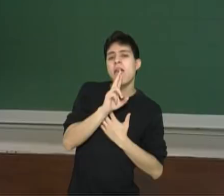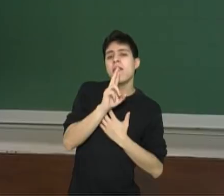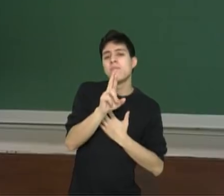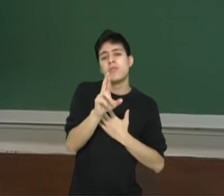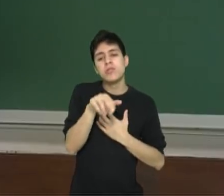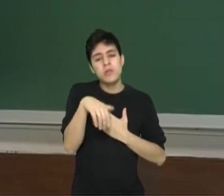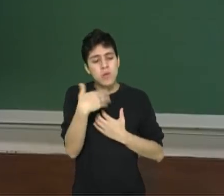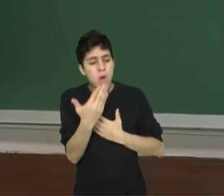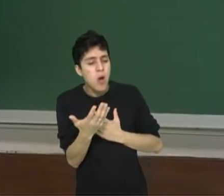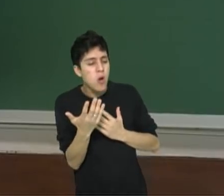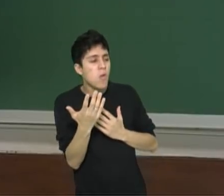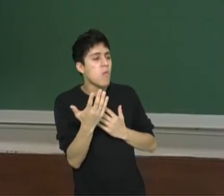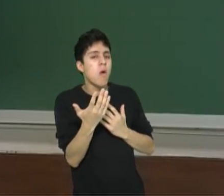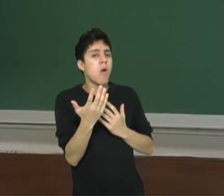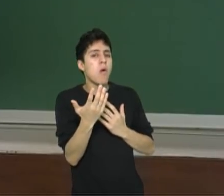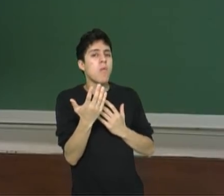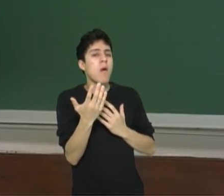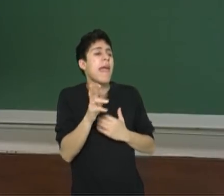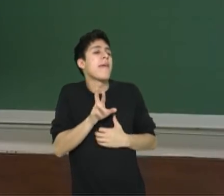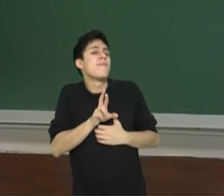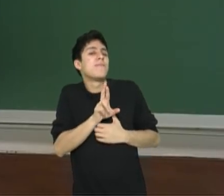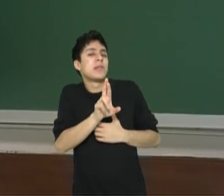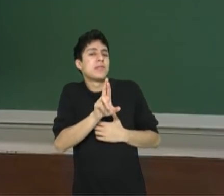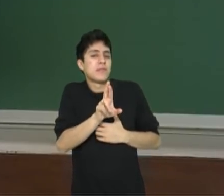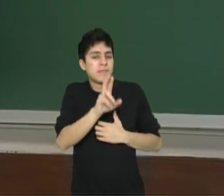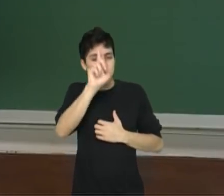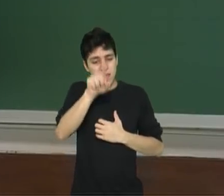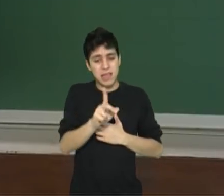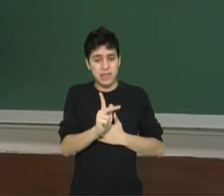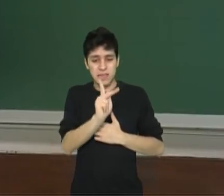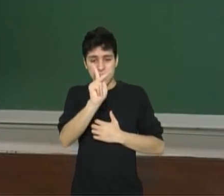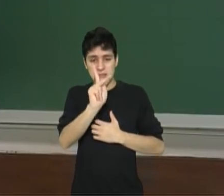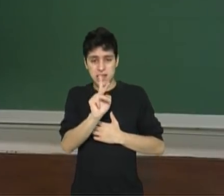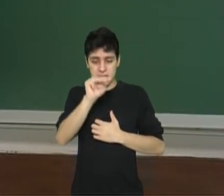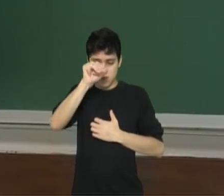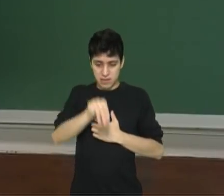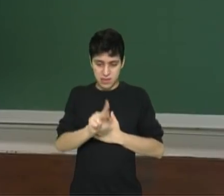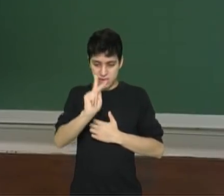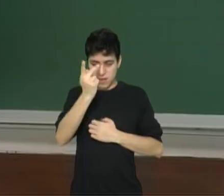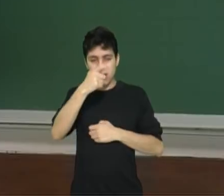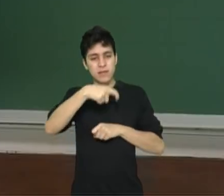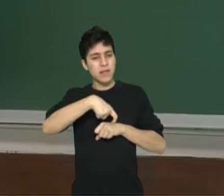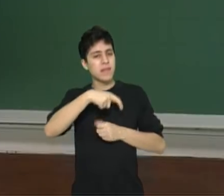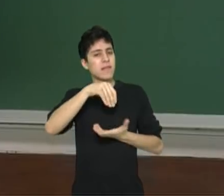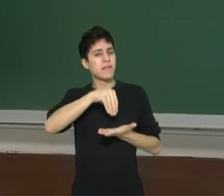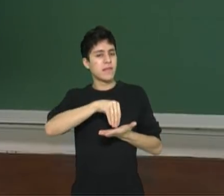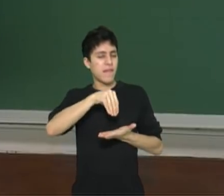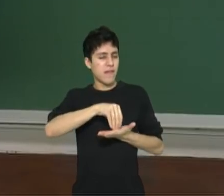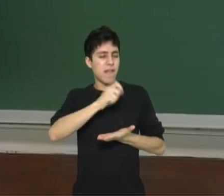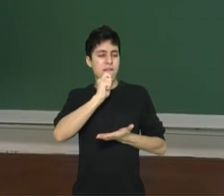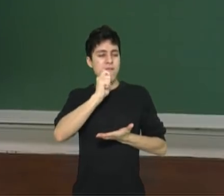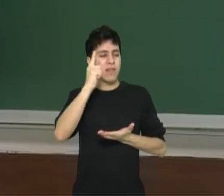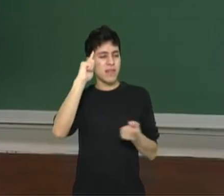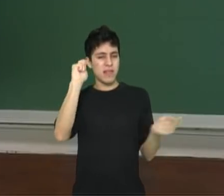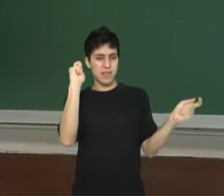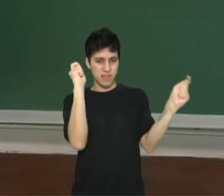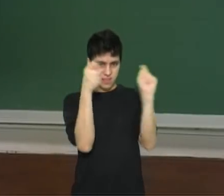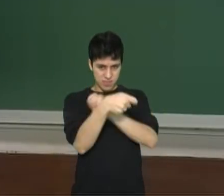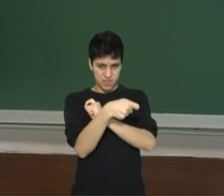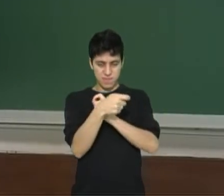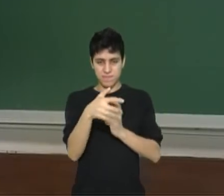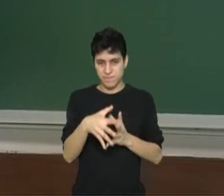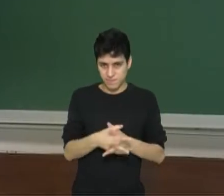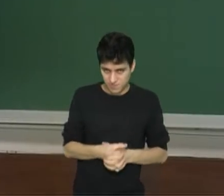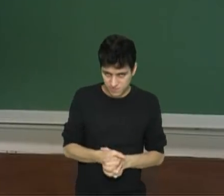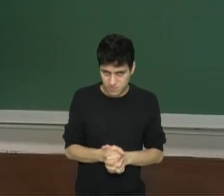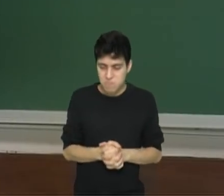velocidade média desse canguru em quilômetros por hora. Então, tá faltando um ponto importante, que é a conversão. Então, vamos lá